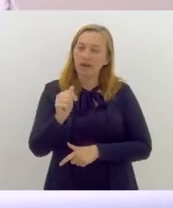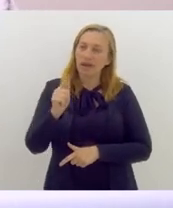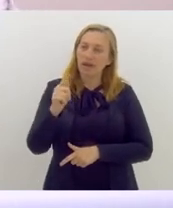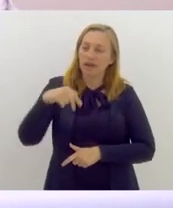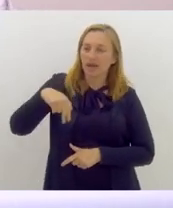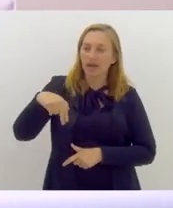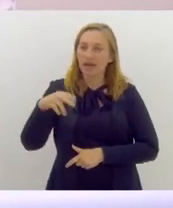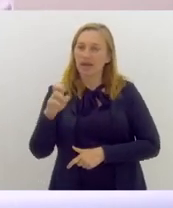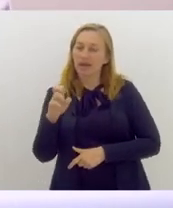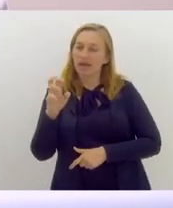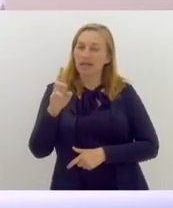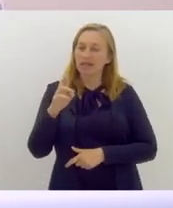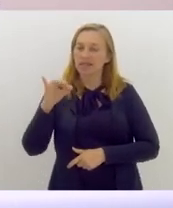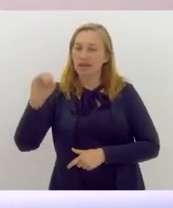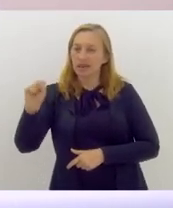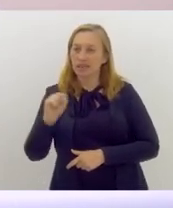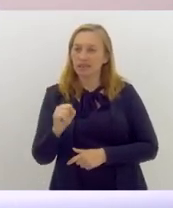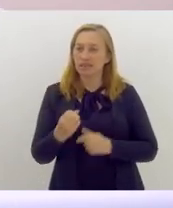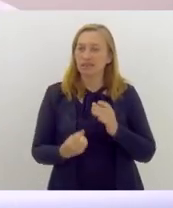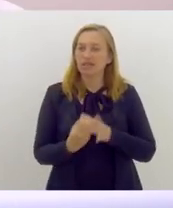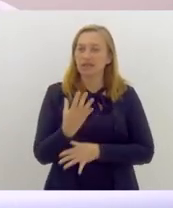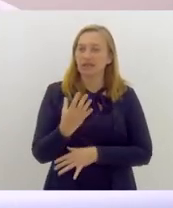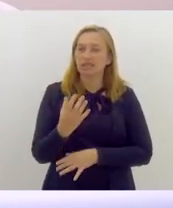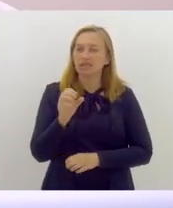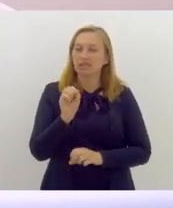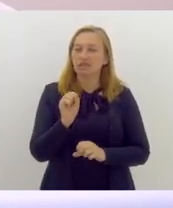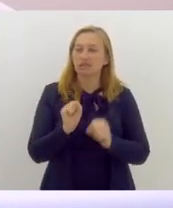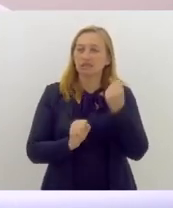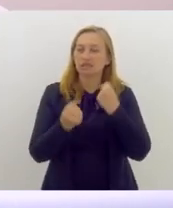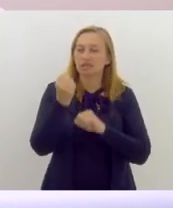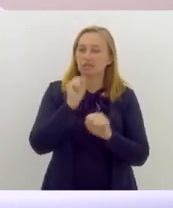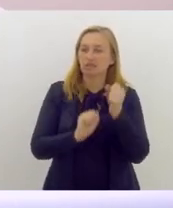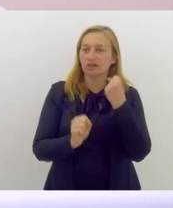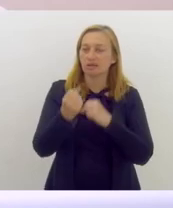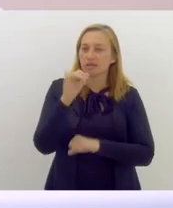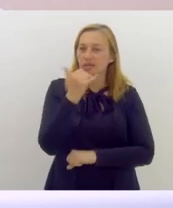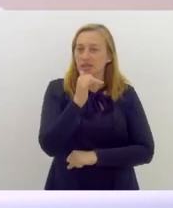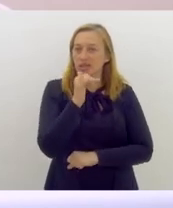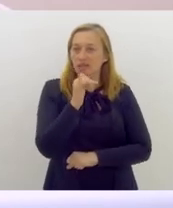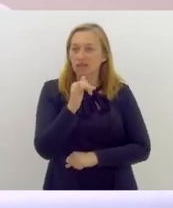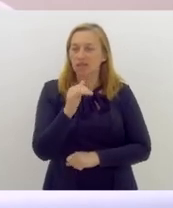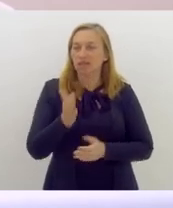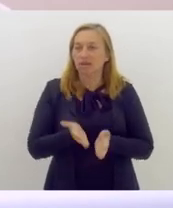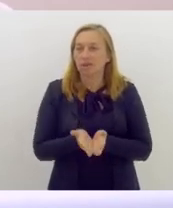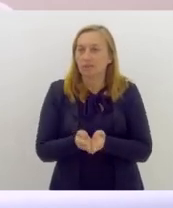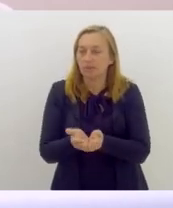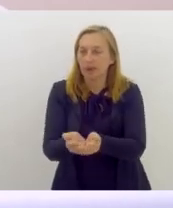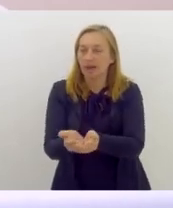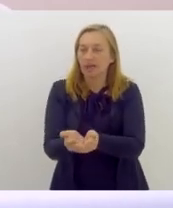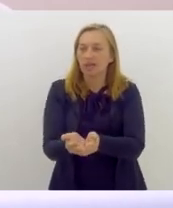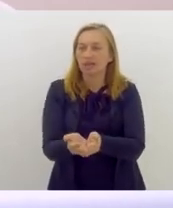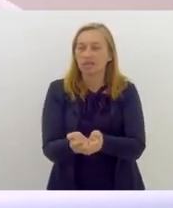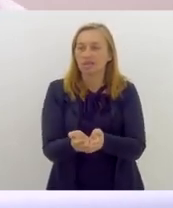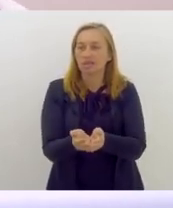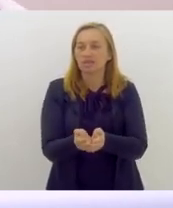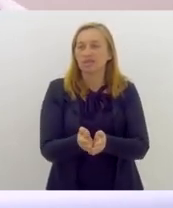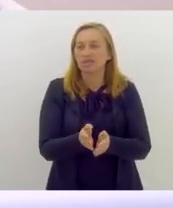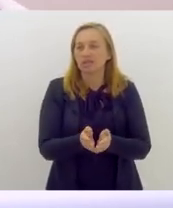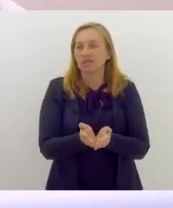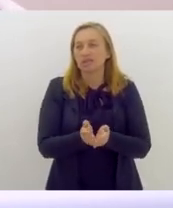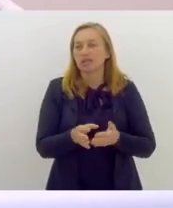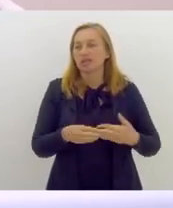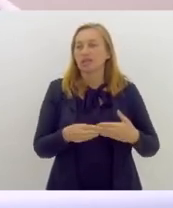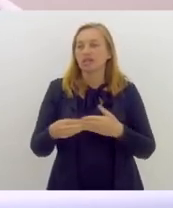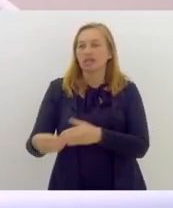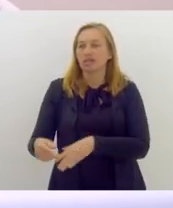a instalação com a instalação das termelétricas está ocorrendo um fluxo altíssimo de barcos e lanchas carregando os funcionários e material para construção